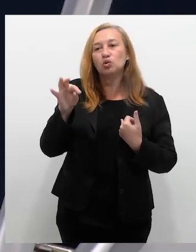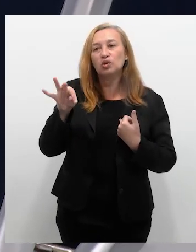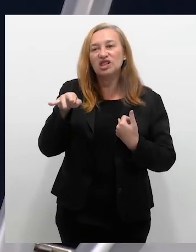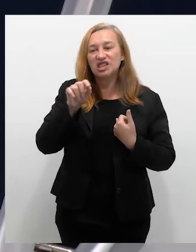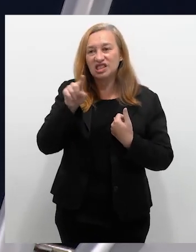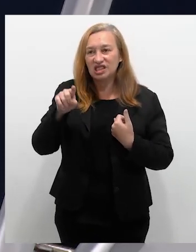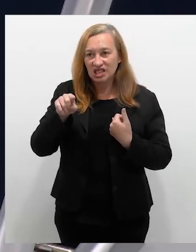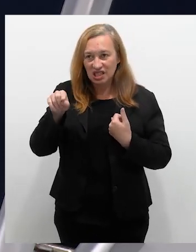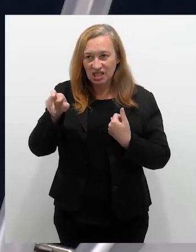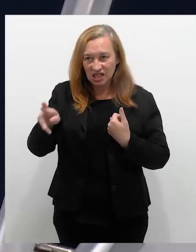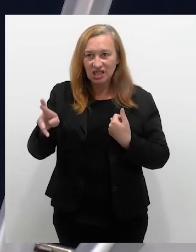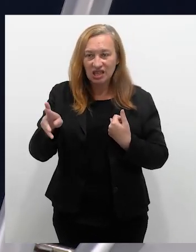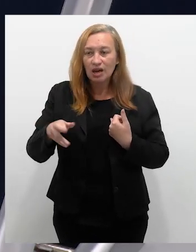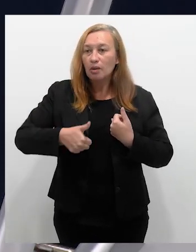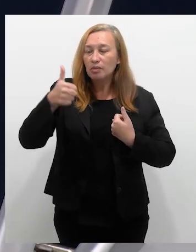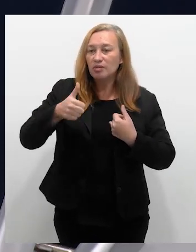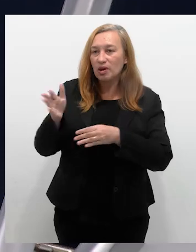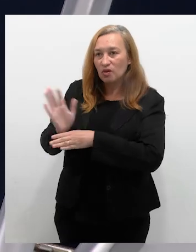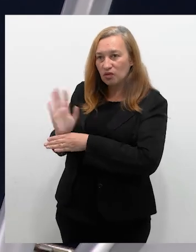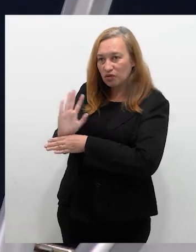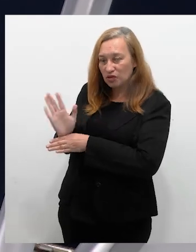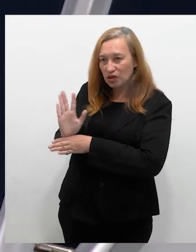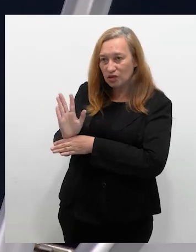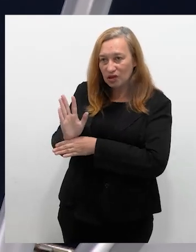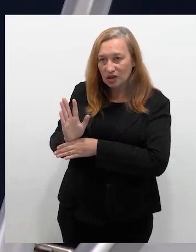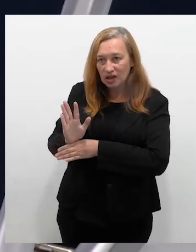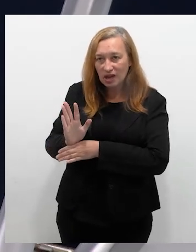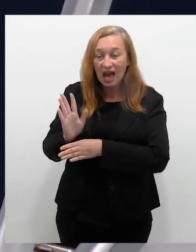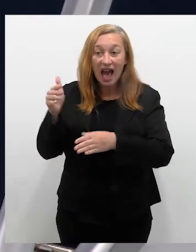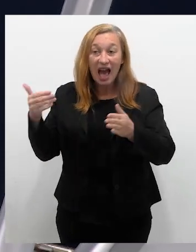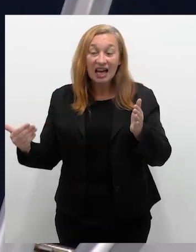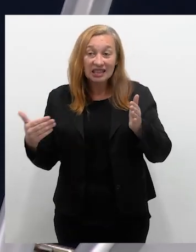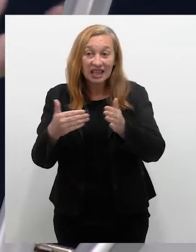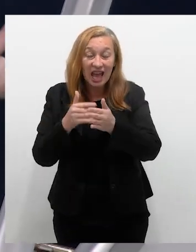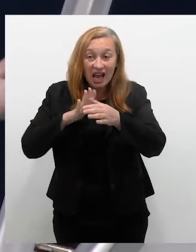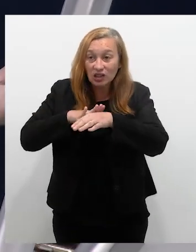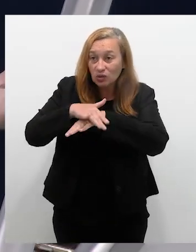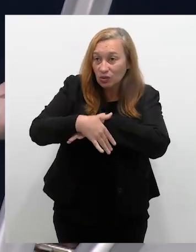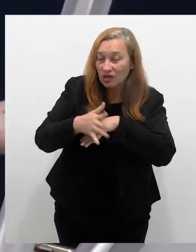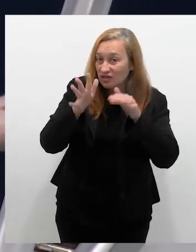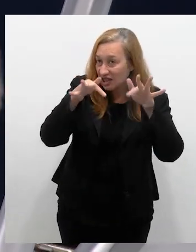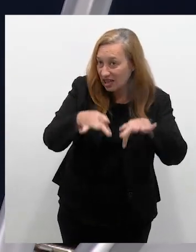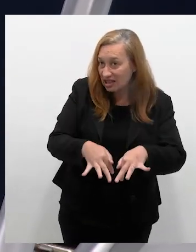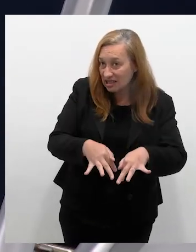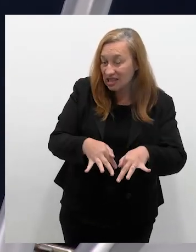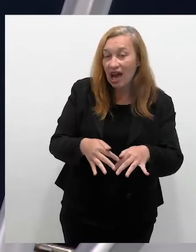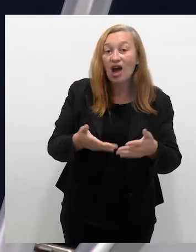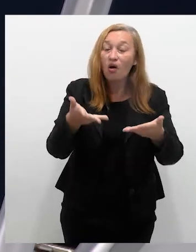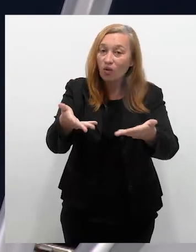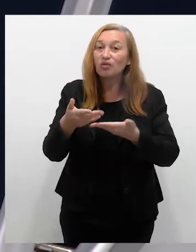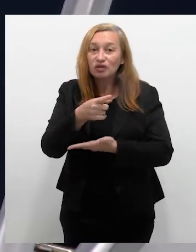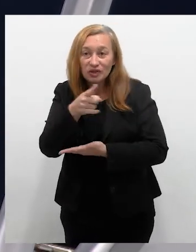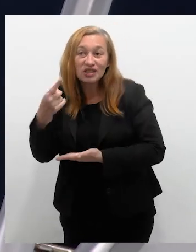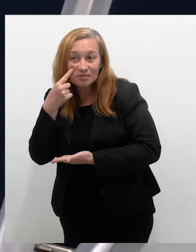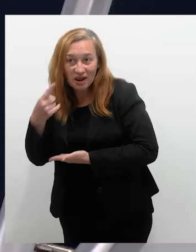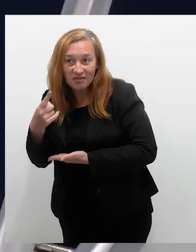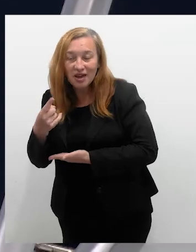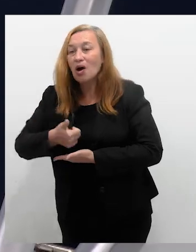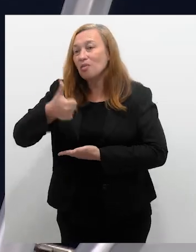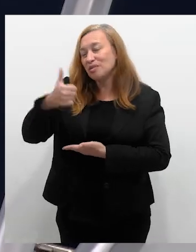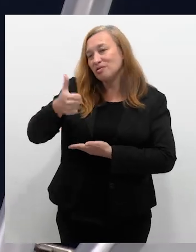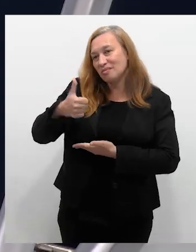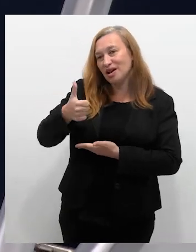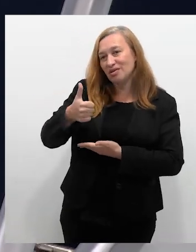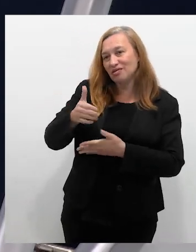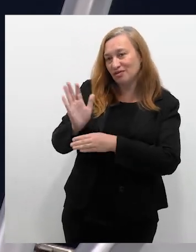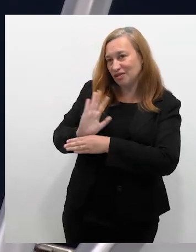no primeiro filme rodado na pandemia. Chama Até a Noite Terminar, convido a todos a assistirem. Nós rodamos, foi o primeiro filme